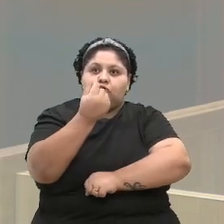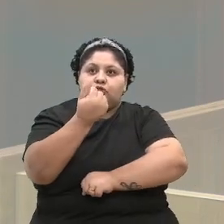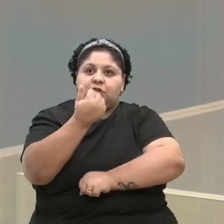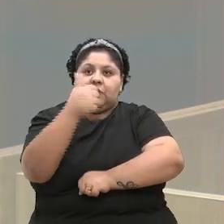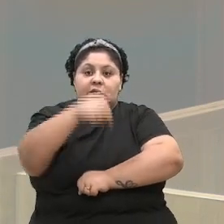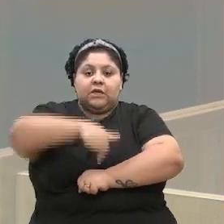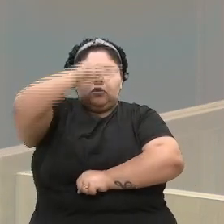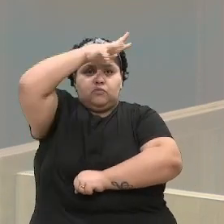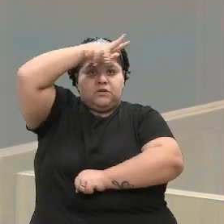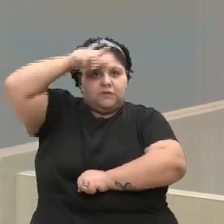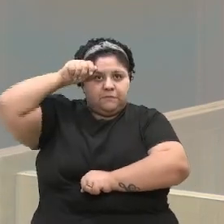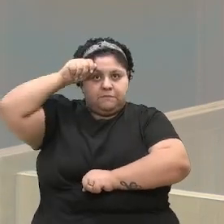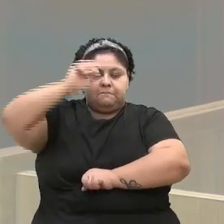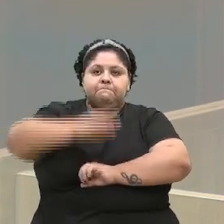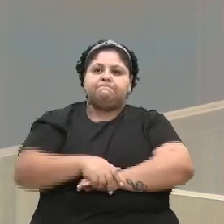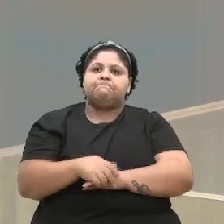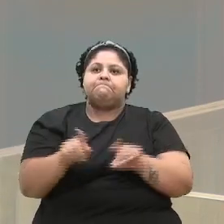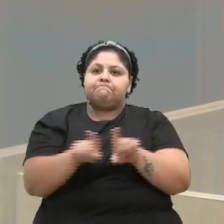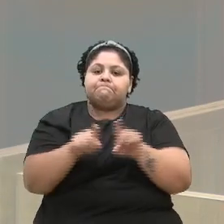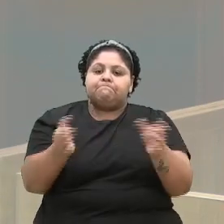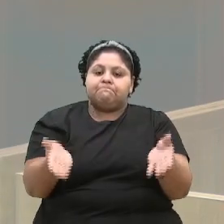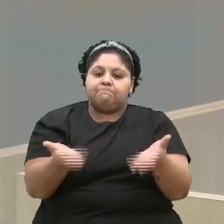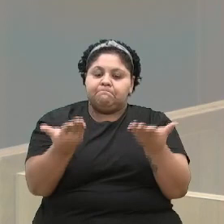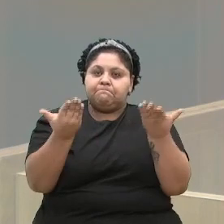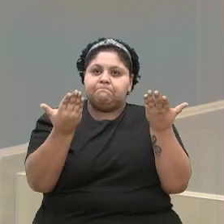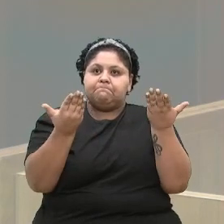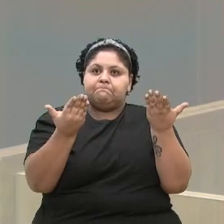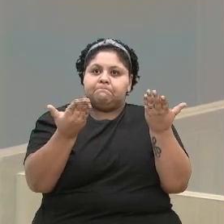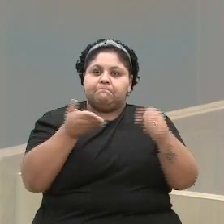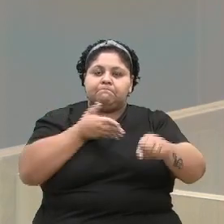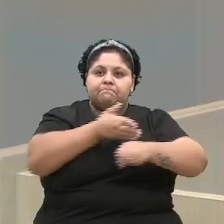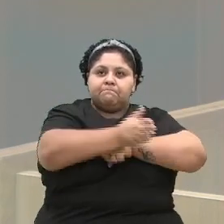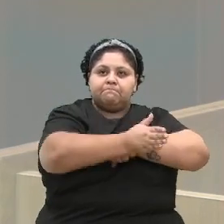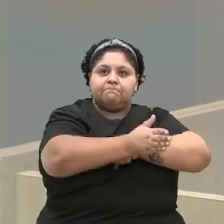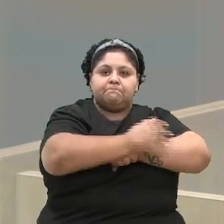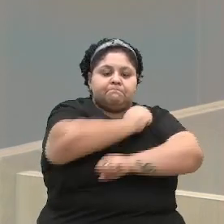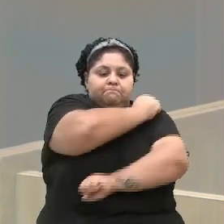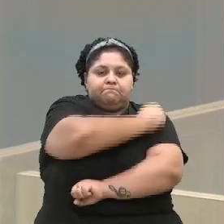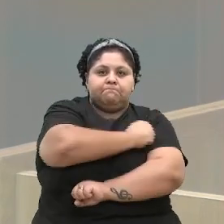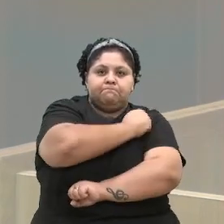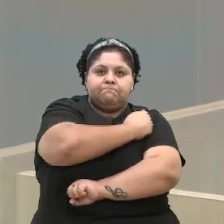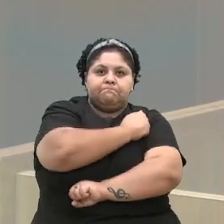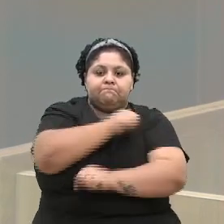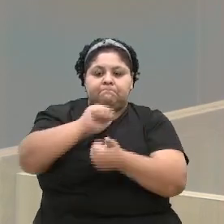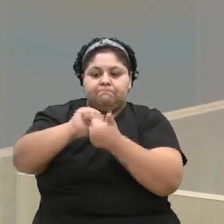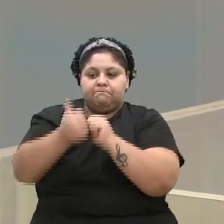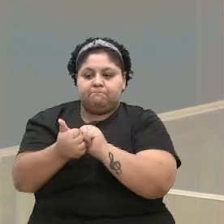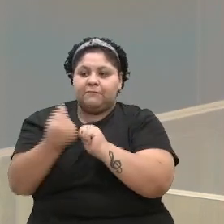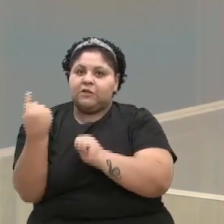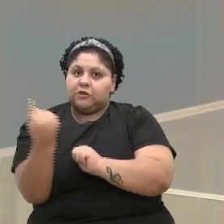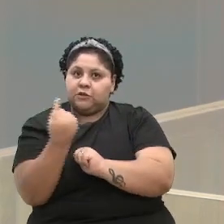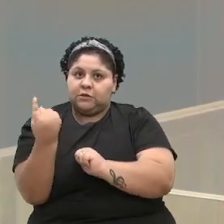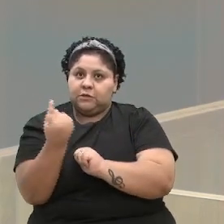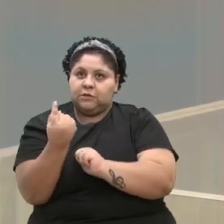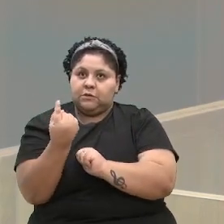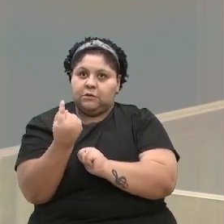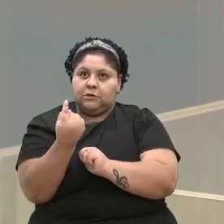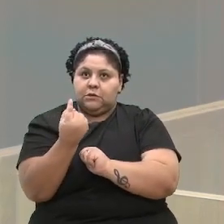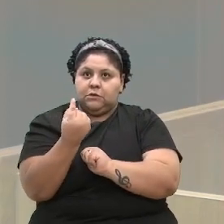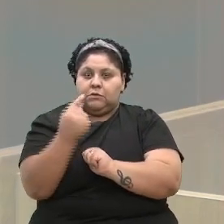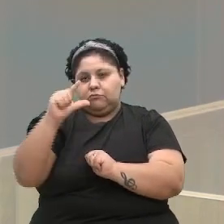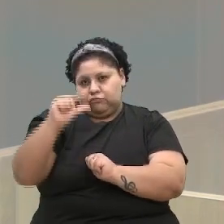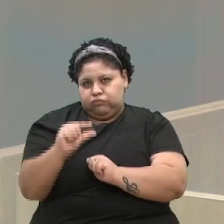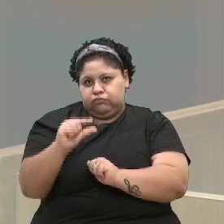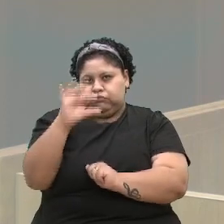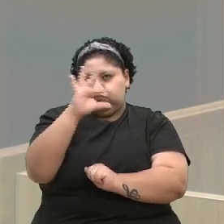municipais. Promover e proporcionar a participação de estudantes e atletas amadores de baixa renda em